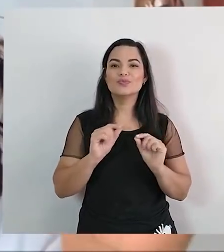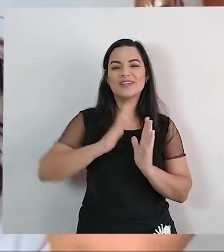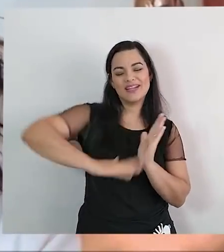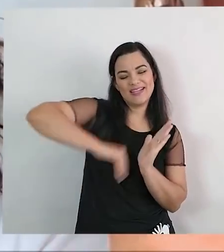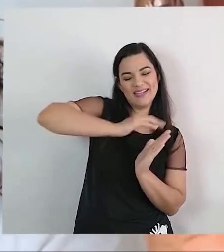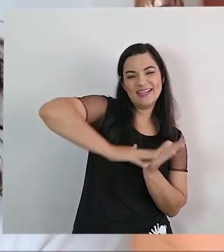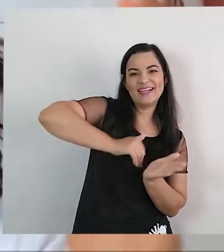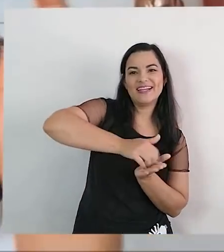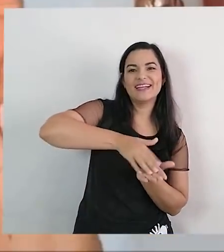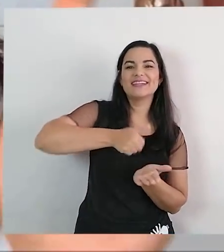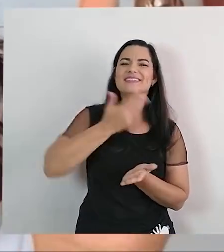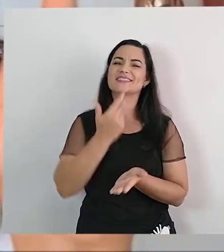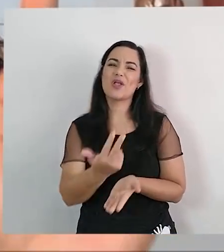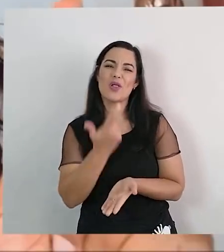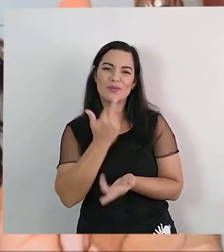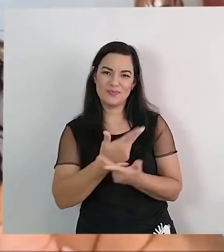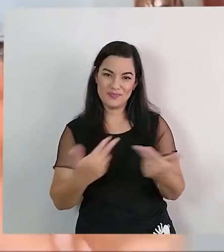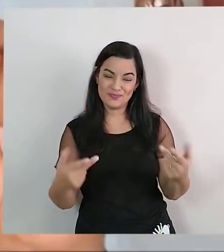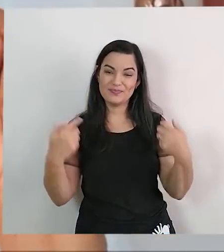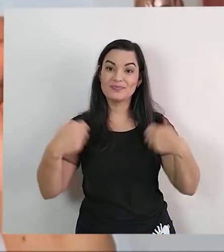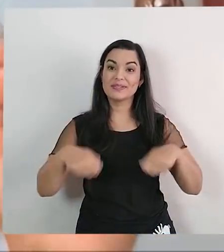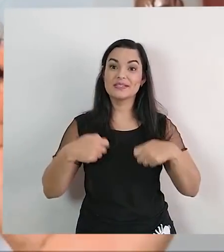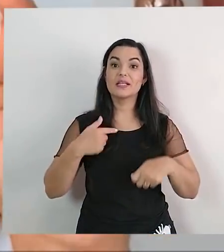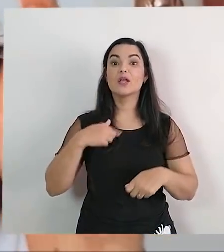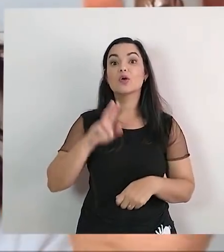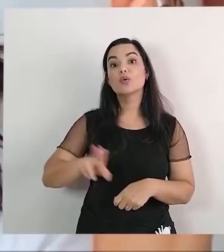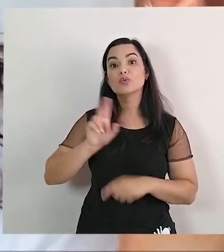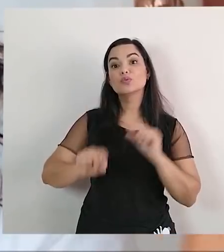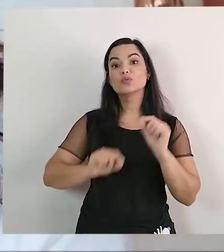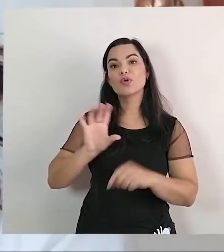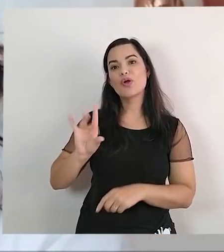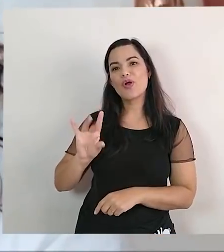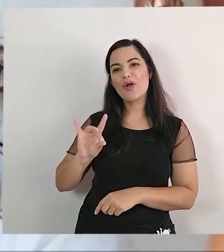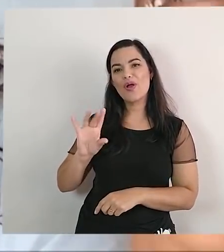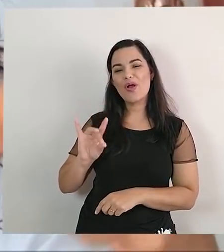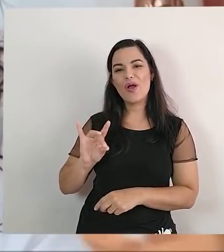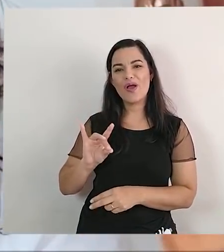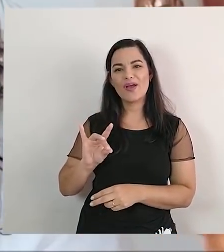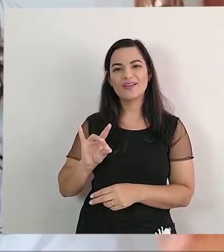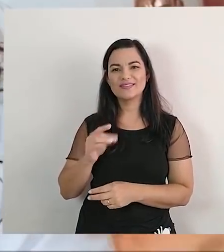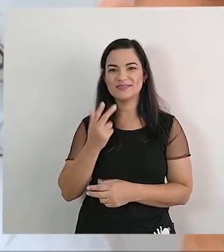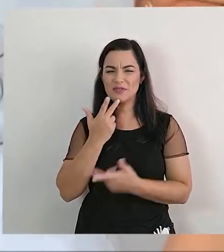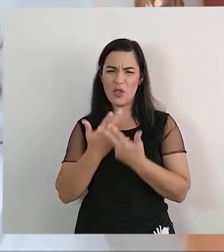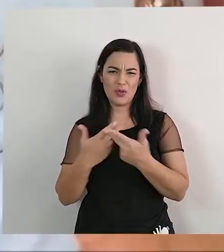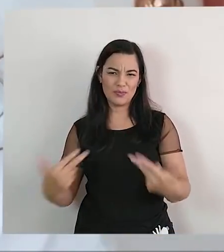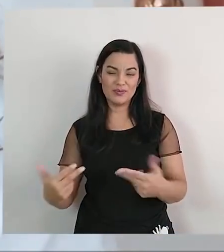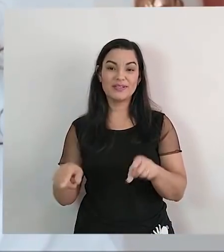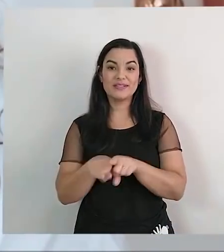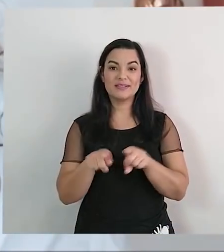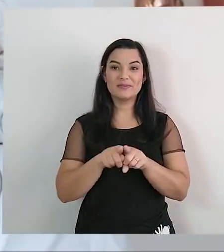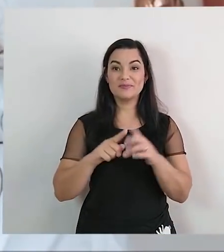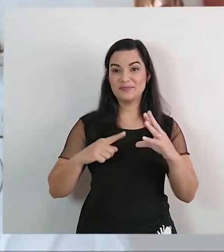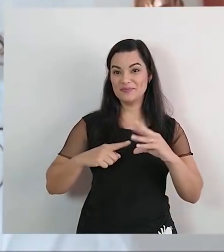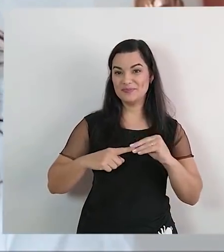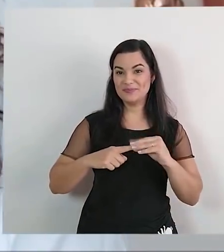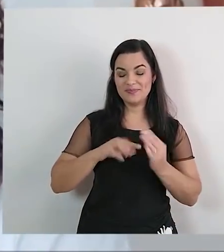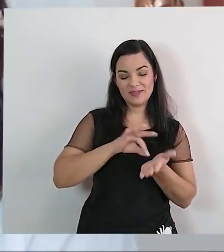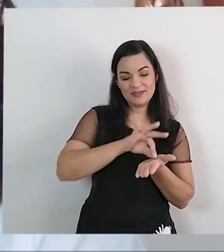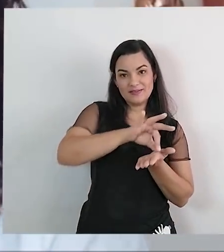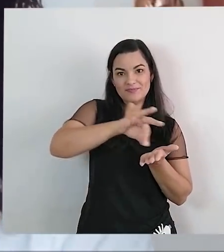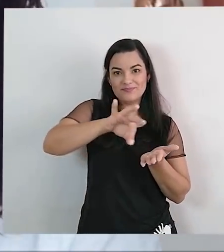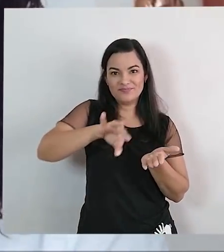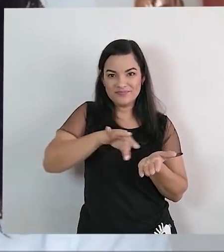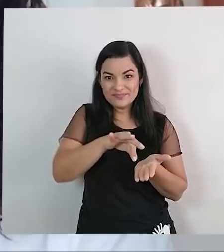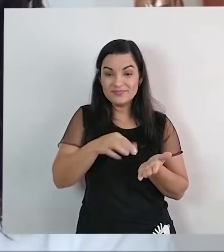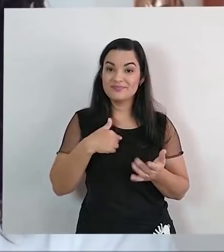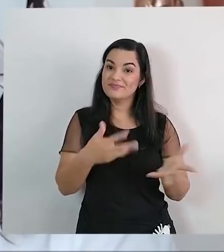os meus desenhos. Para colori-los, eu utilizei cola colorida e canetinha para fazer os traçados. E eu